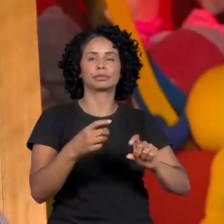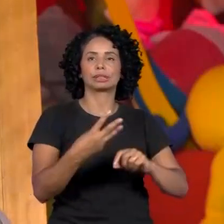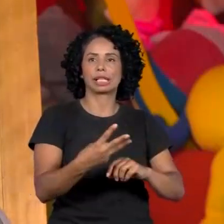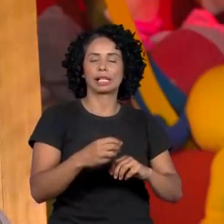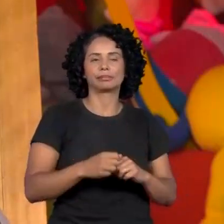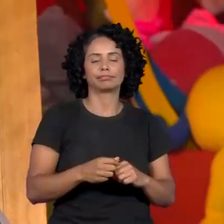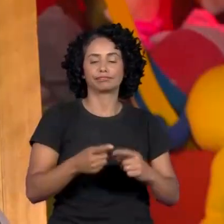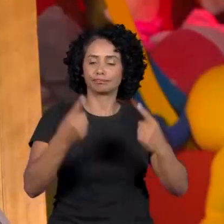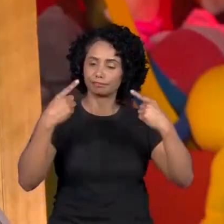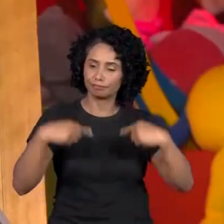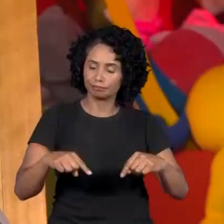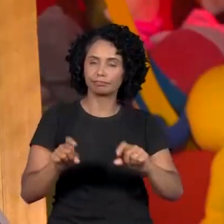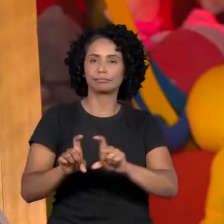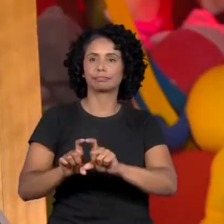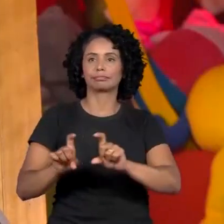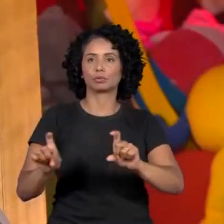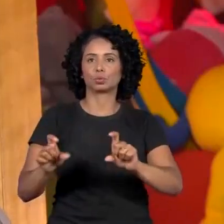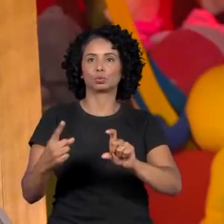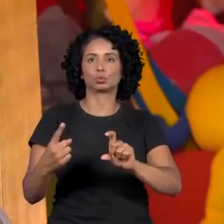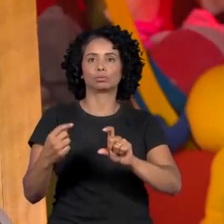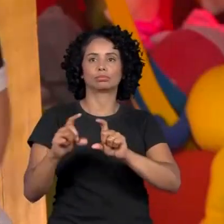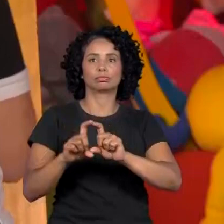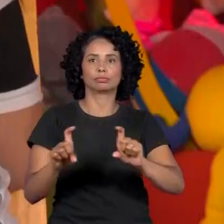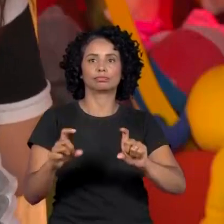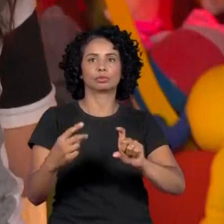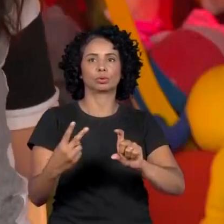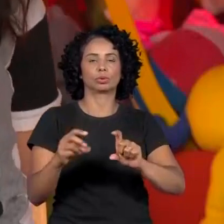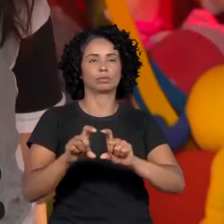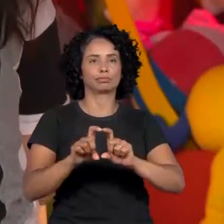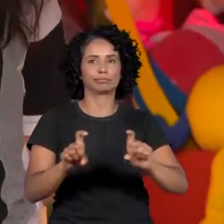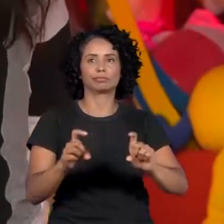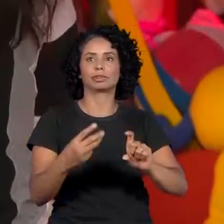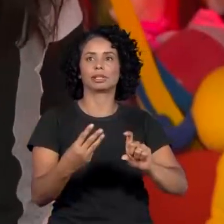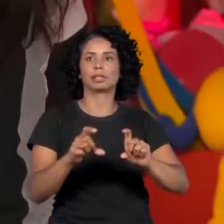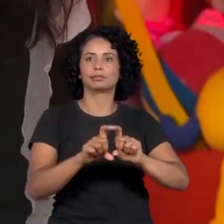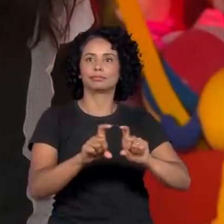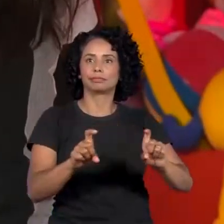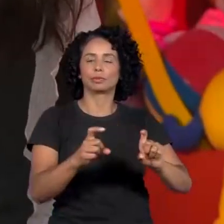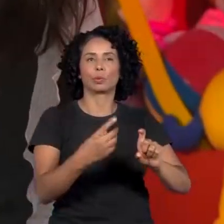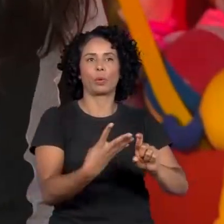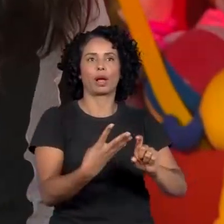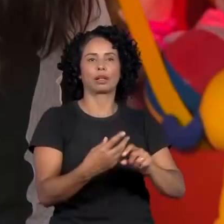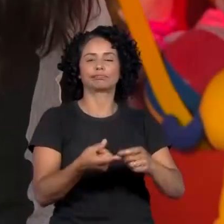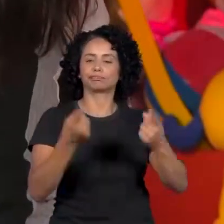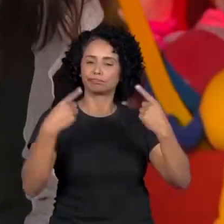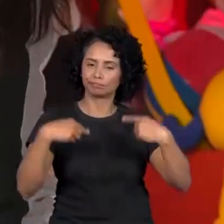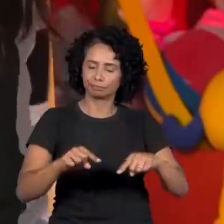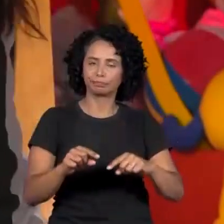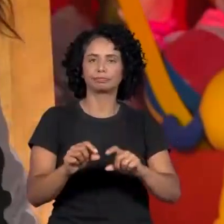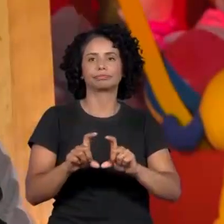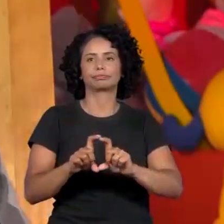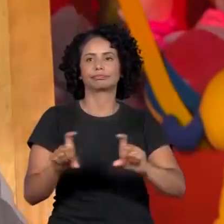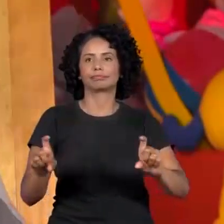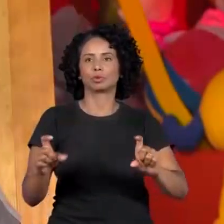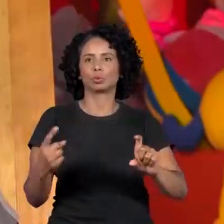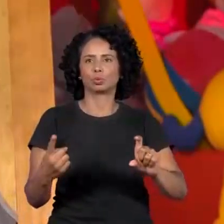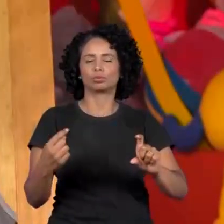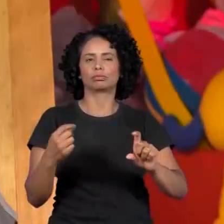Então, faz de conta que é o cinto do Papai Noel, tá?